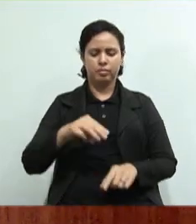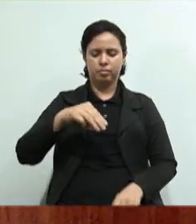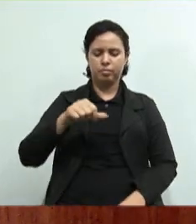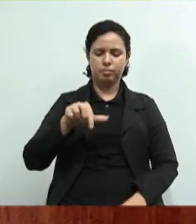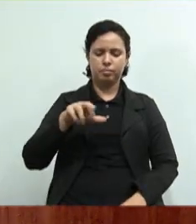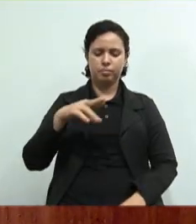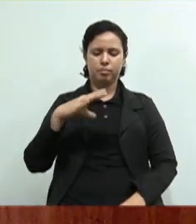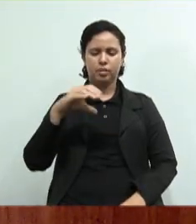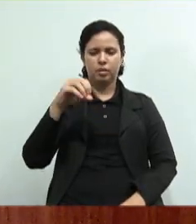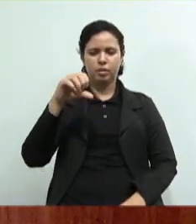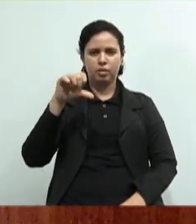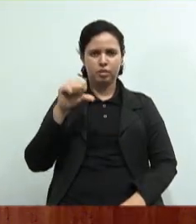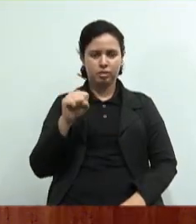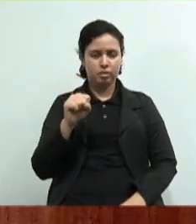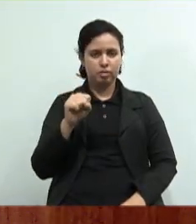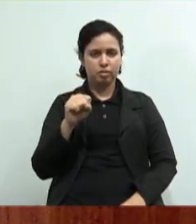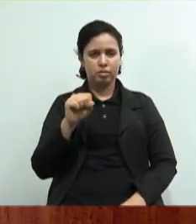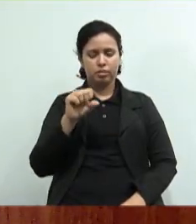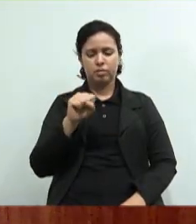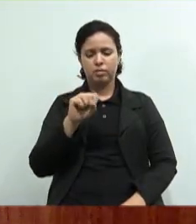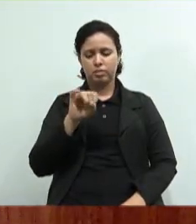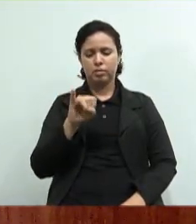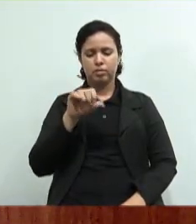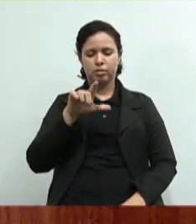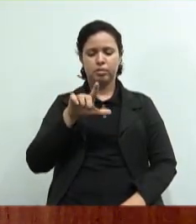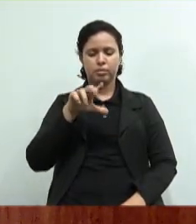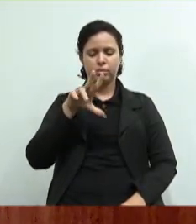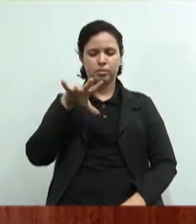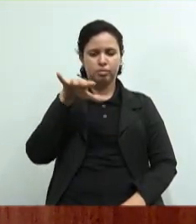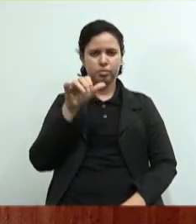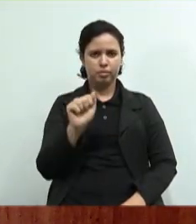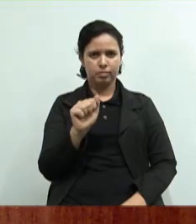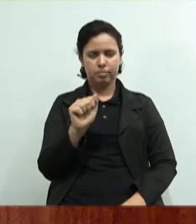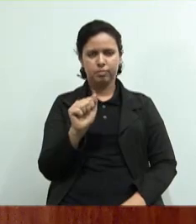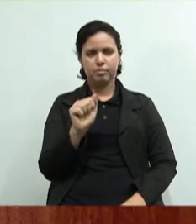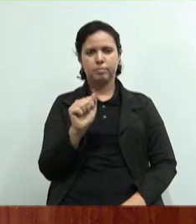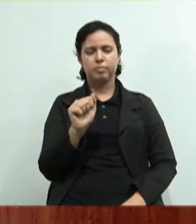Silva, da Escola Francisca Maternal.